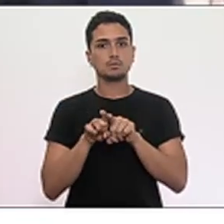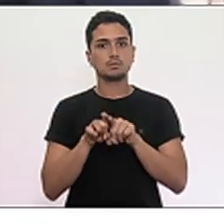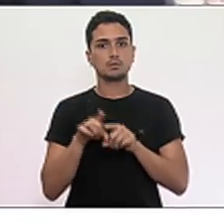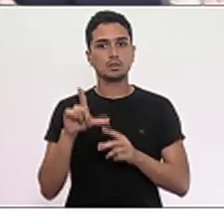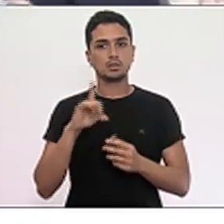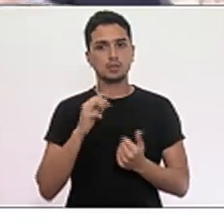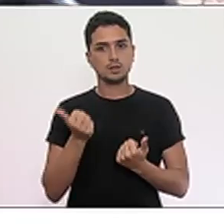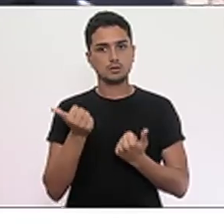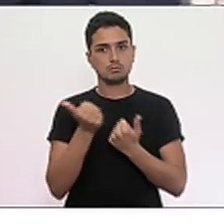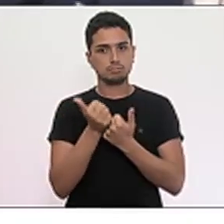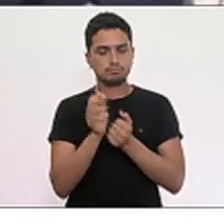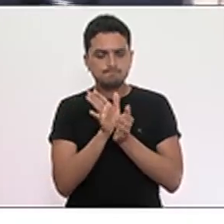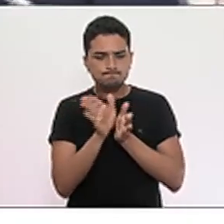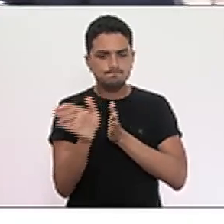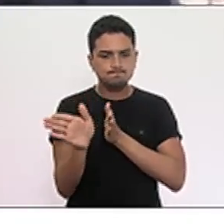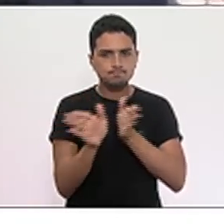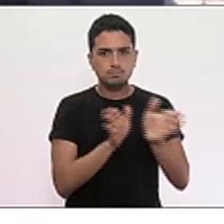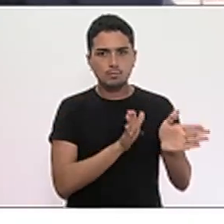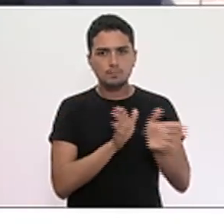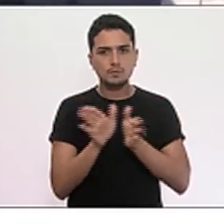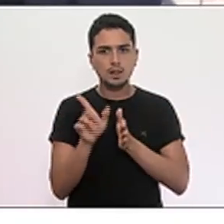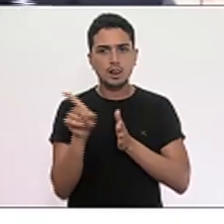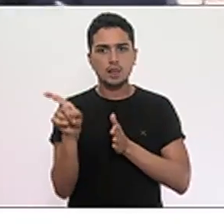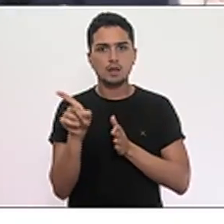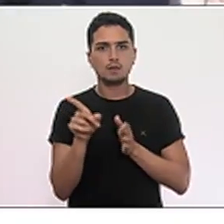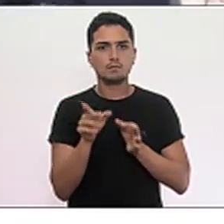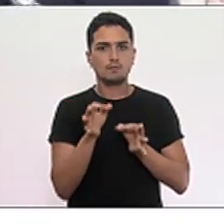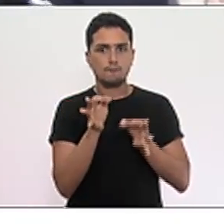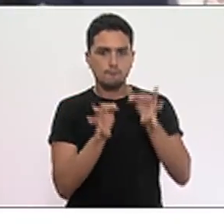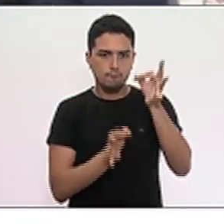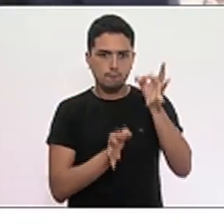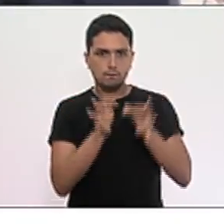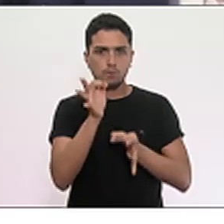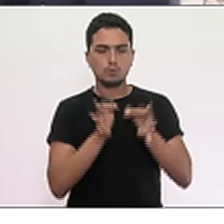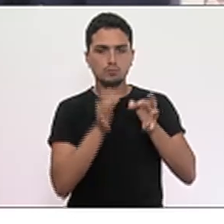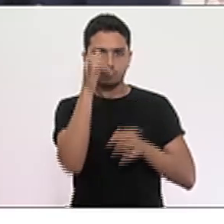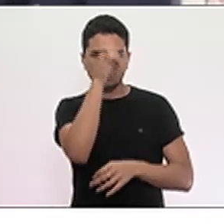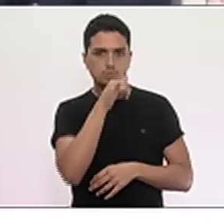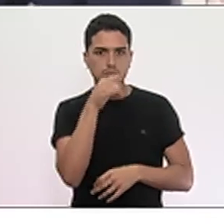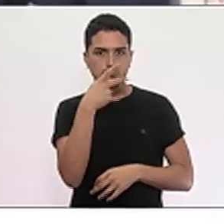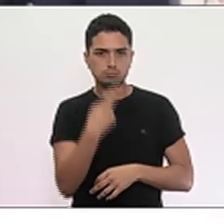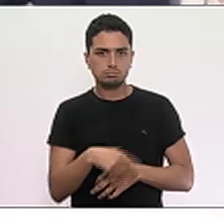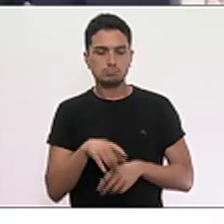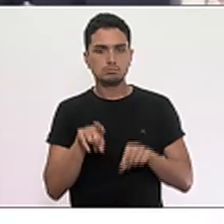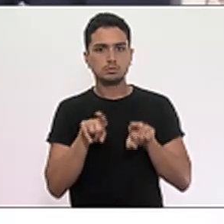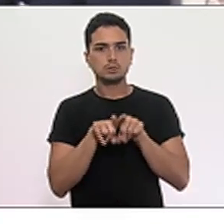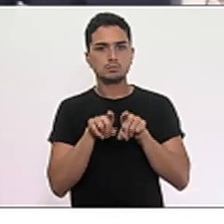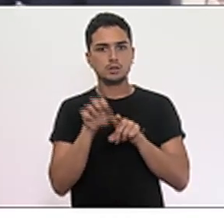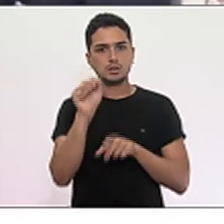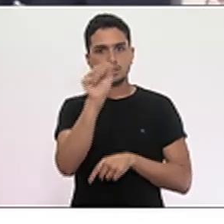Fórum Fluminense de Comitês de Bacia, que inclusive tem assento no Fórum Nacional de Comitês de Bacia.